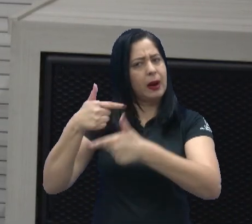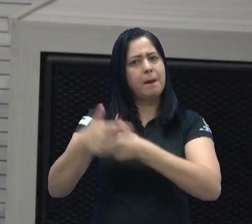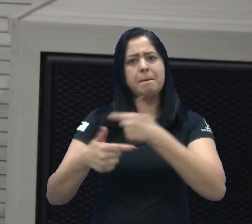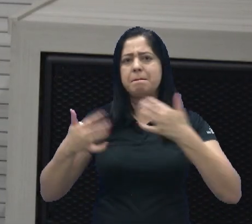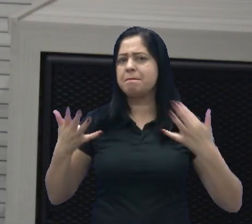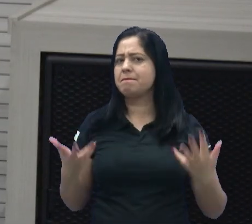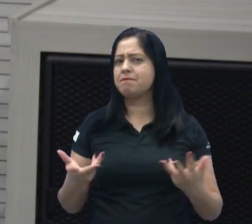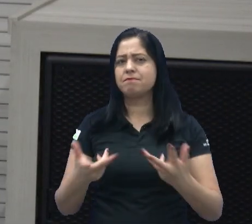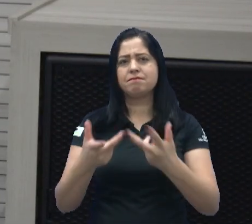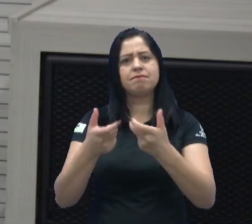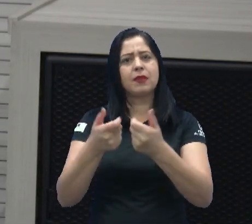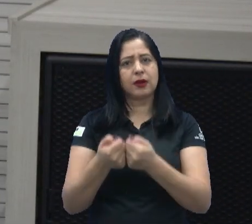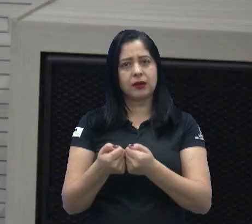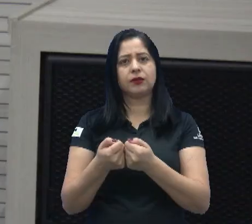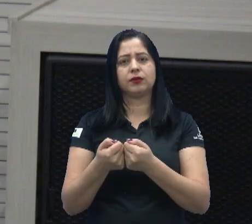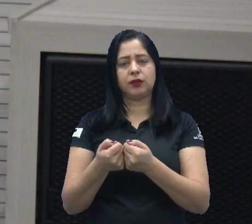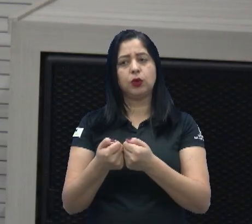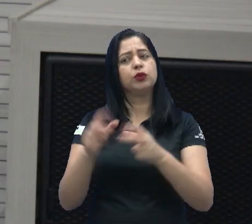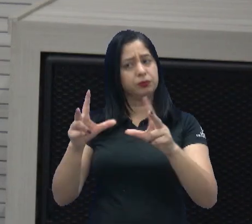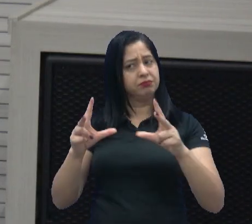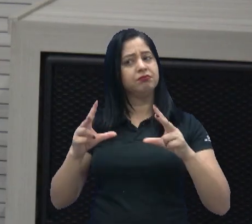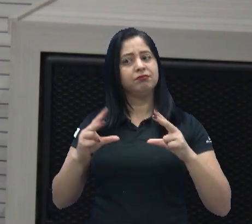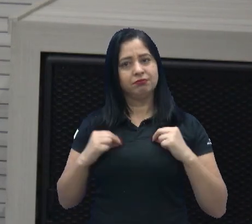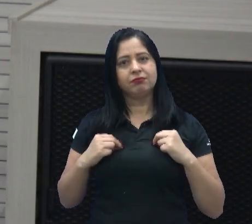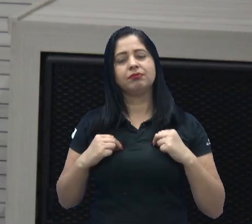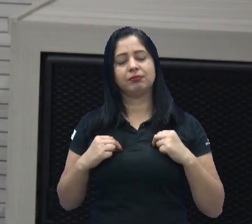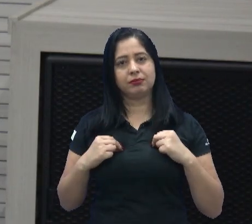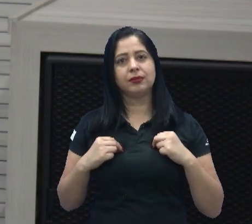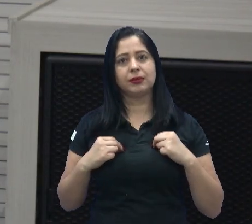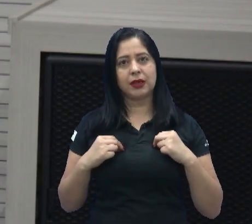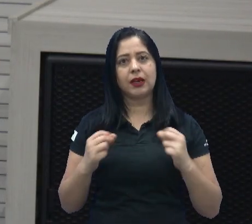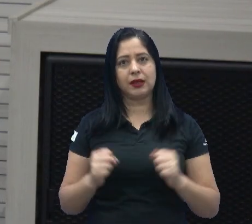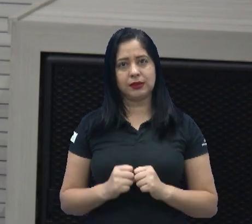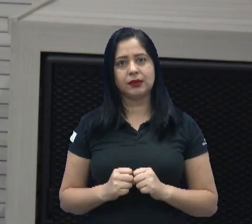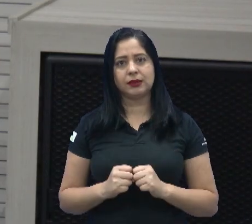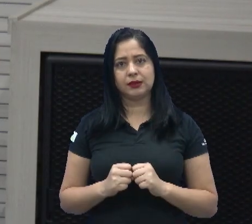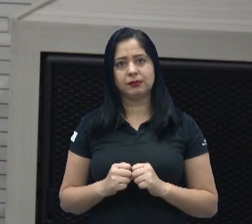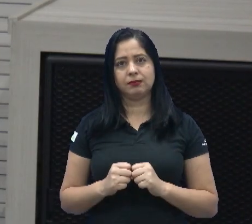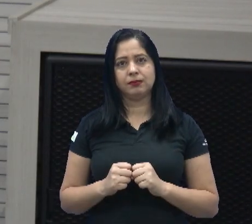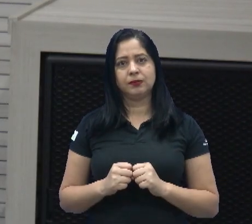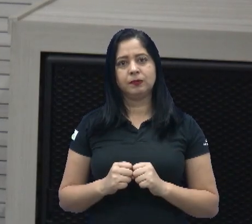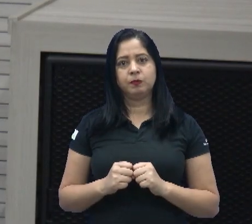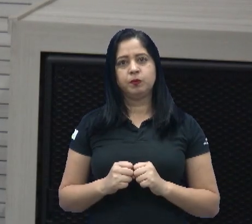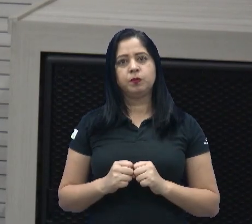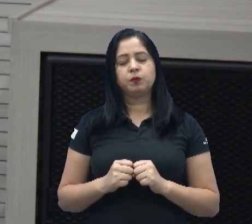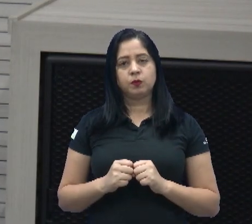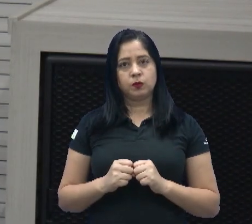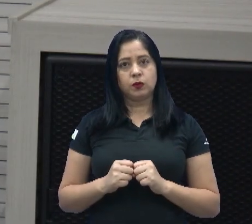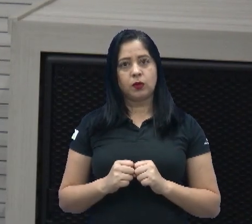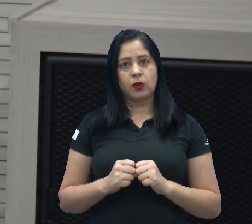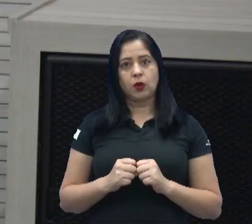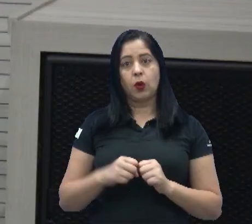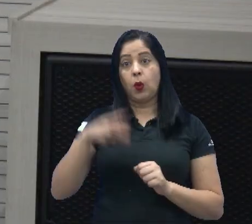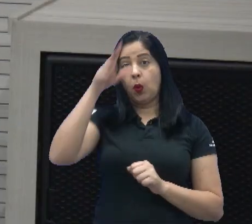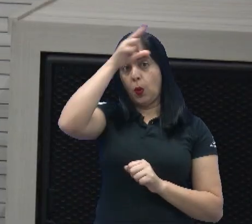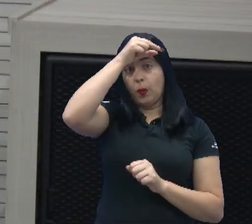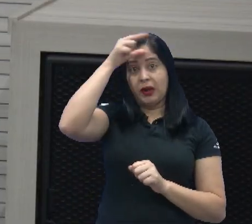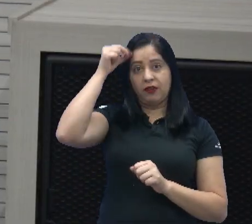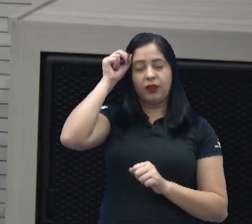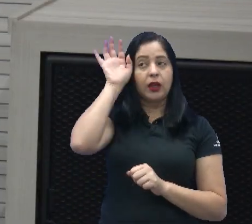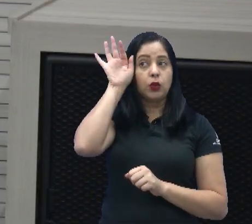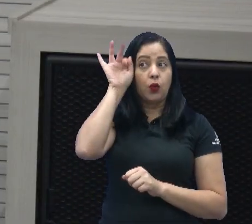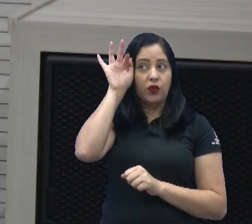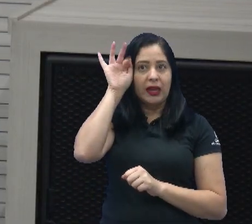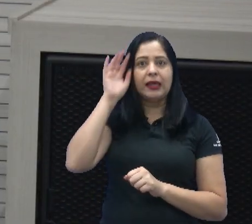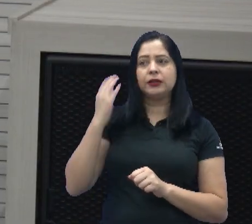também é mérito, acho que, de todo o desenvolvimento da gestão, desde o prefeito Felício, na época,